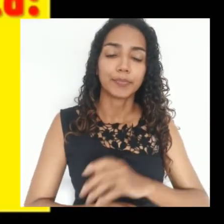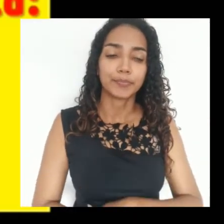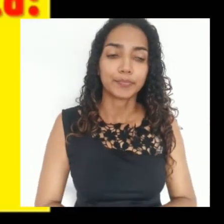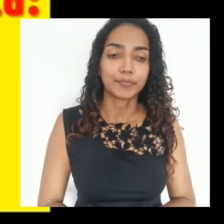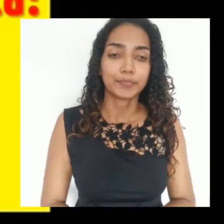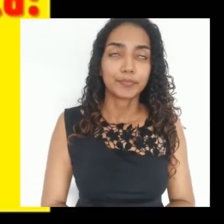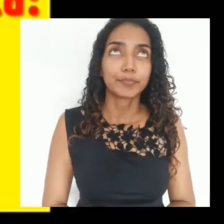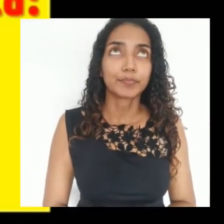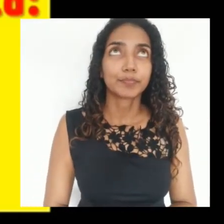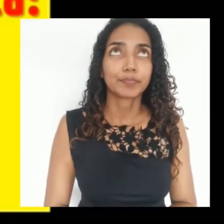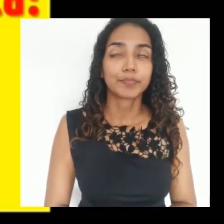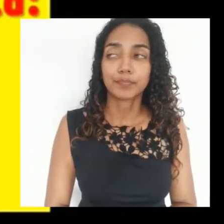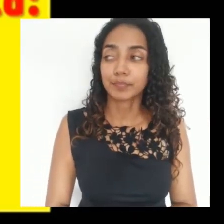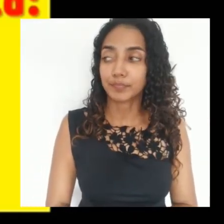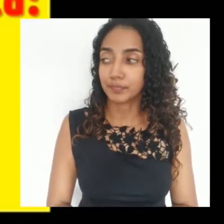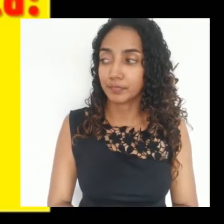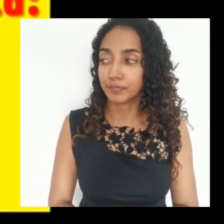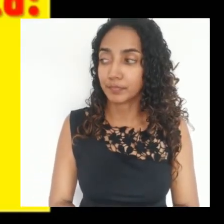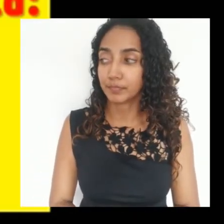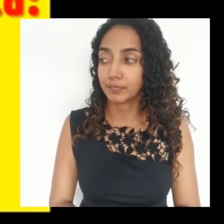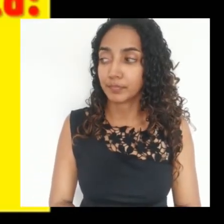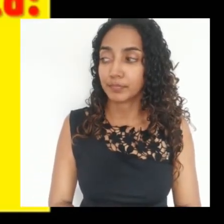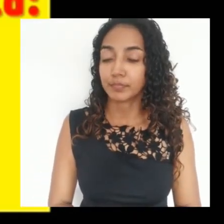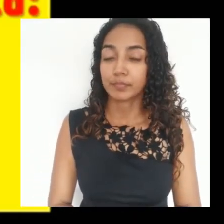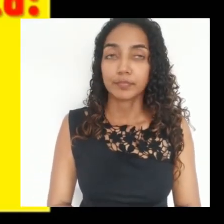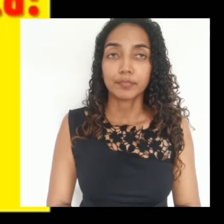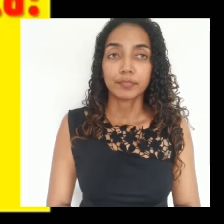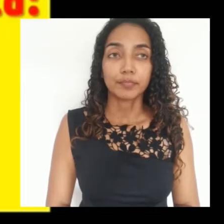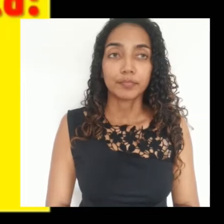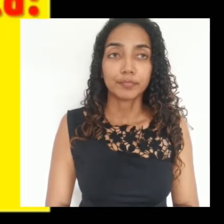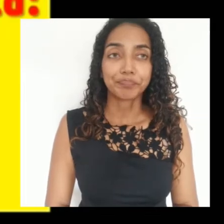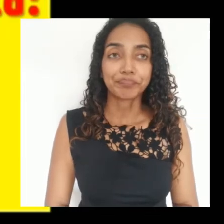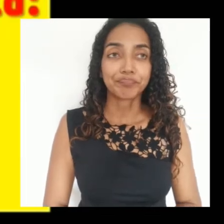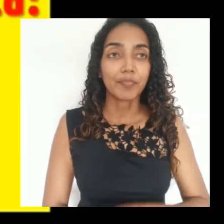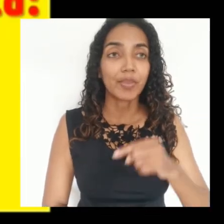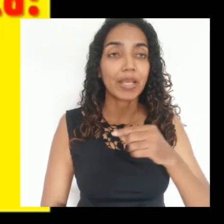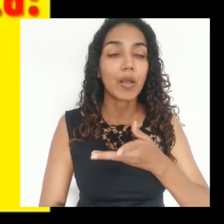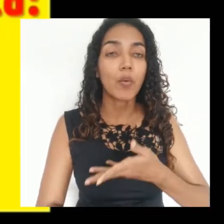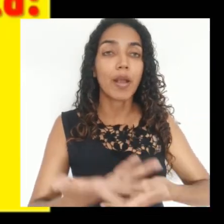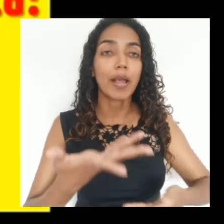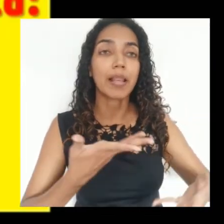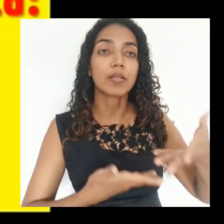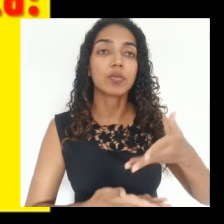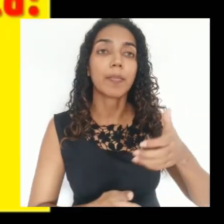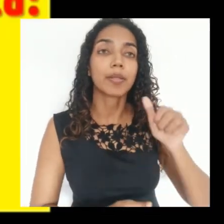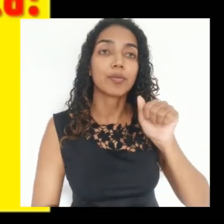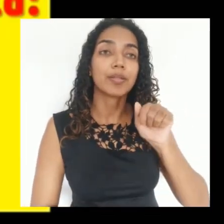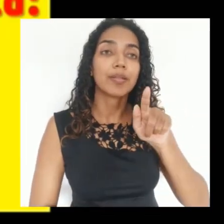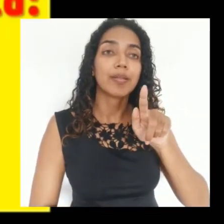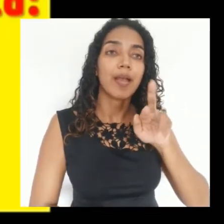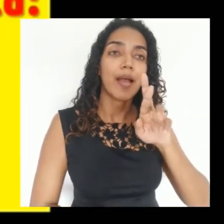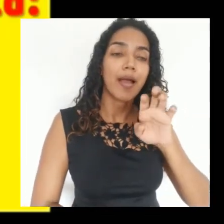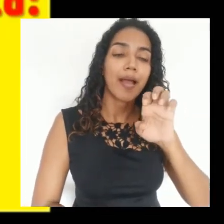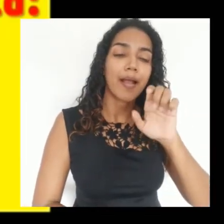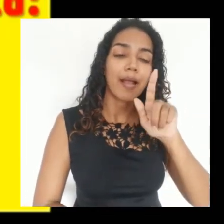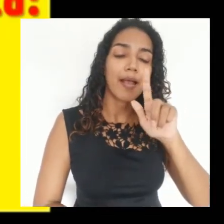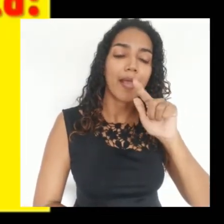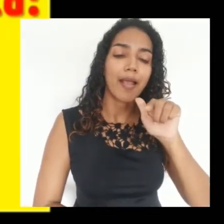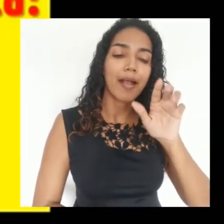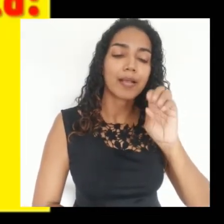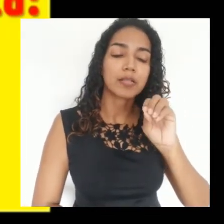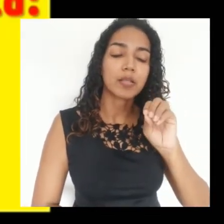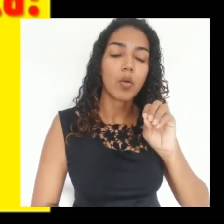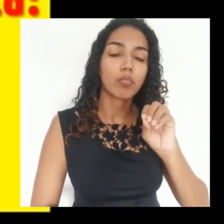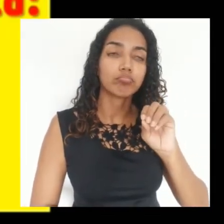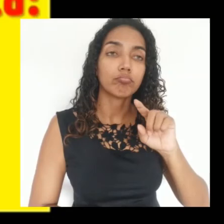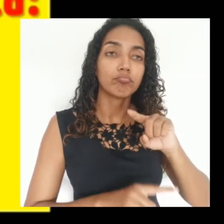um relacionamento do tipo agregação, porém especializado para uma composição. Vamos dar uma